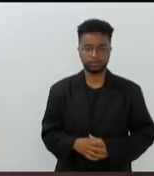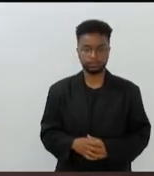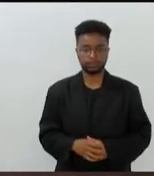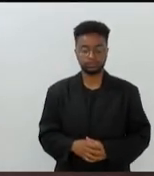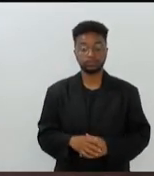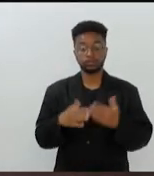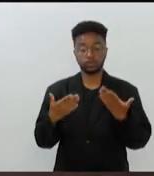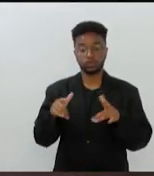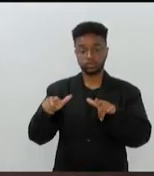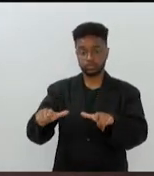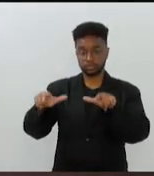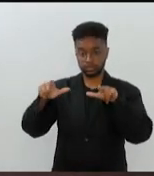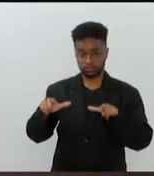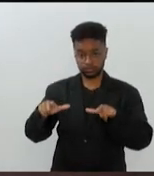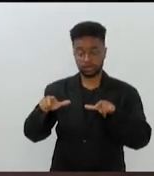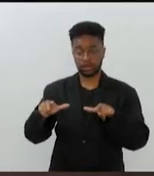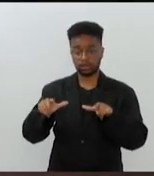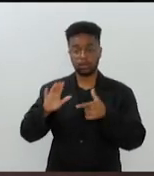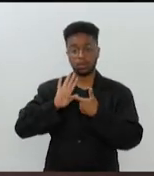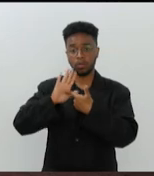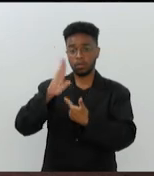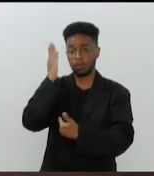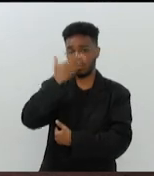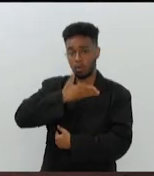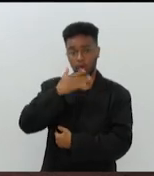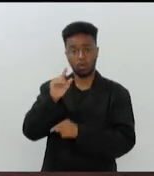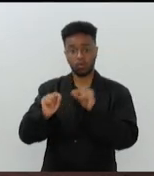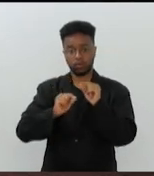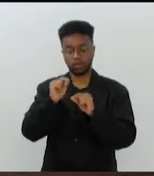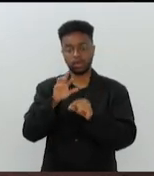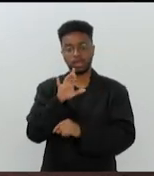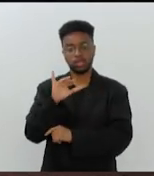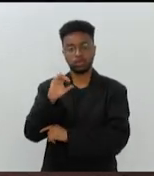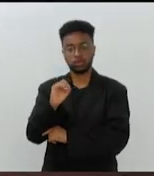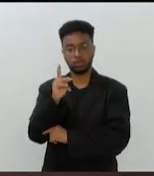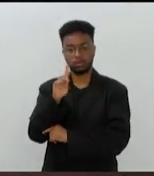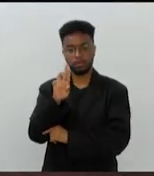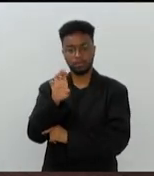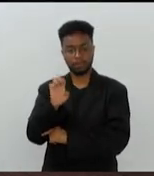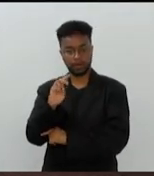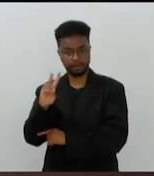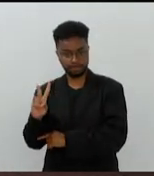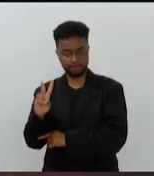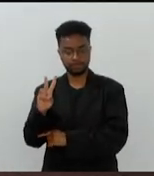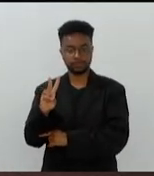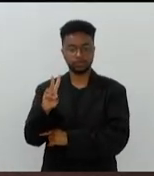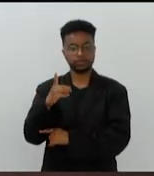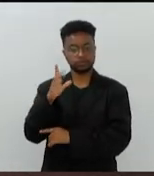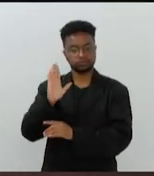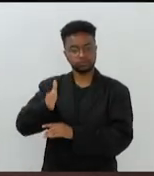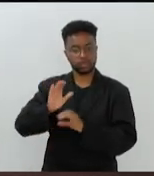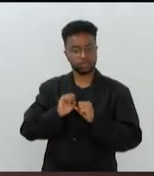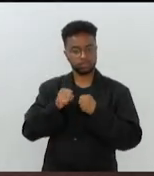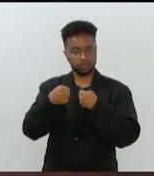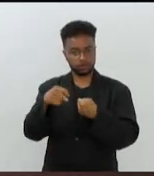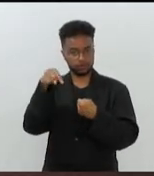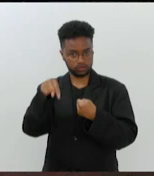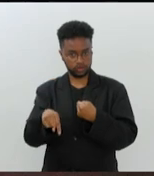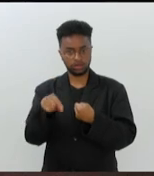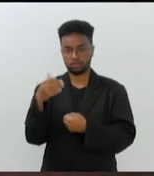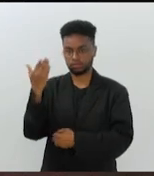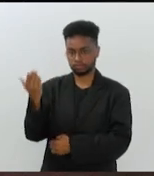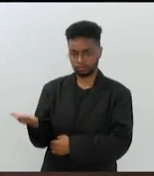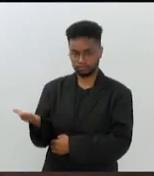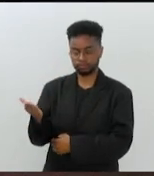Esse certificado é uma prova de que o Rio Previdência, muito bem defendido aqui por Vossa Excelência,